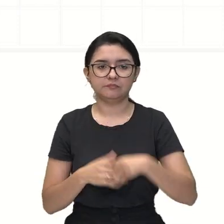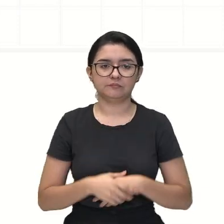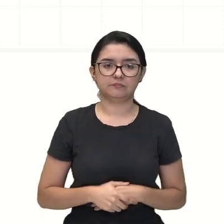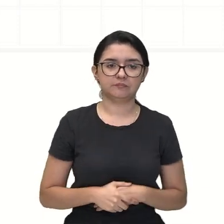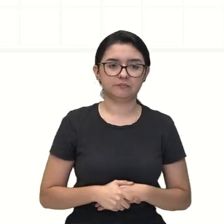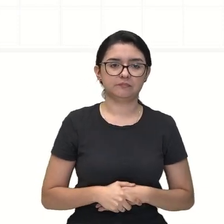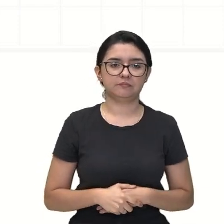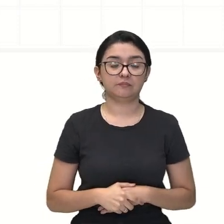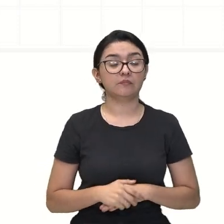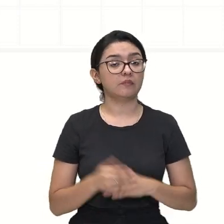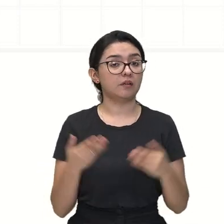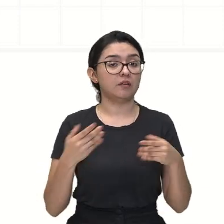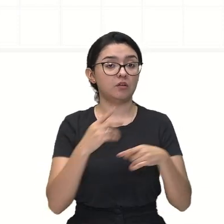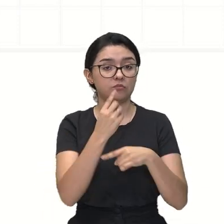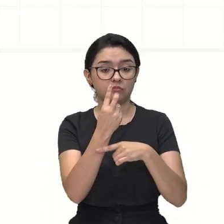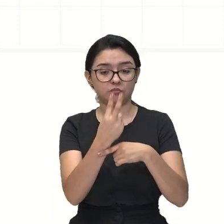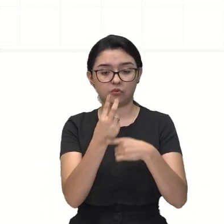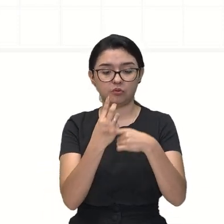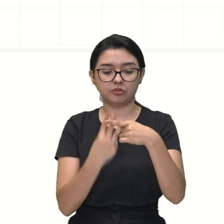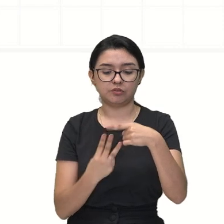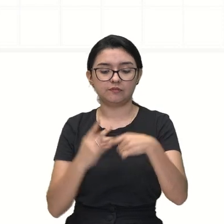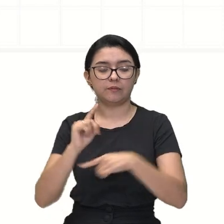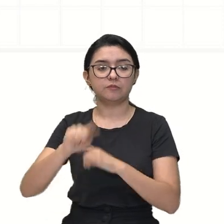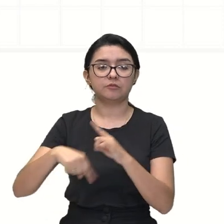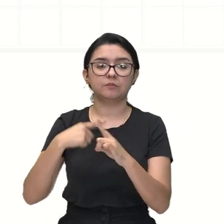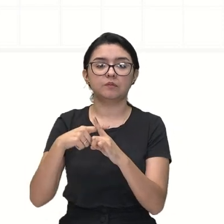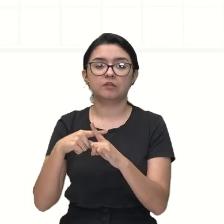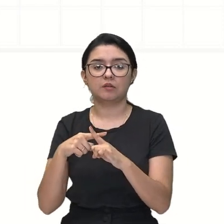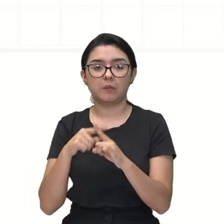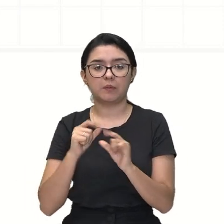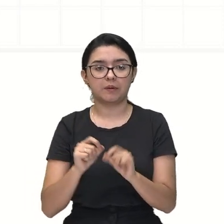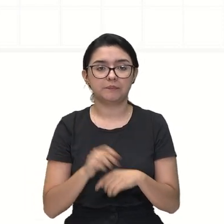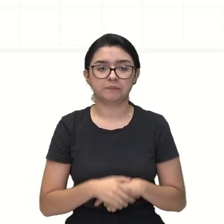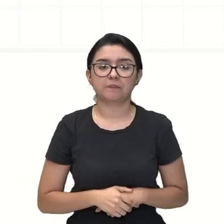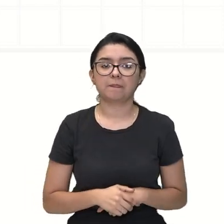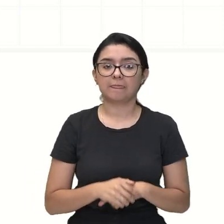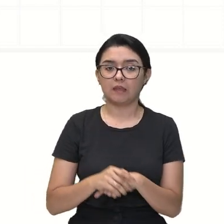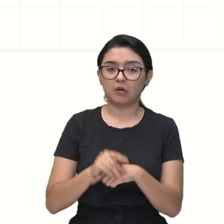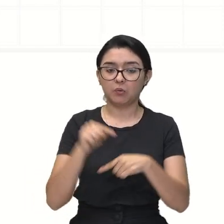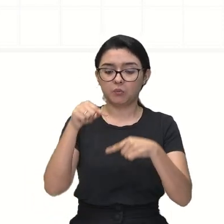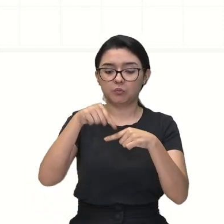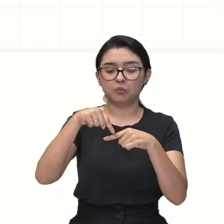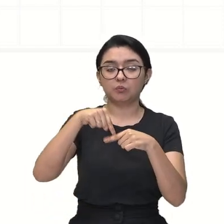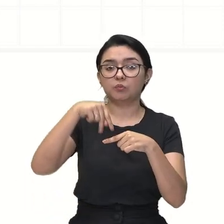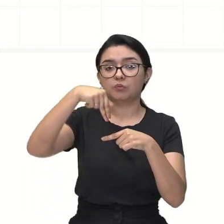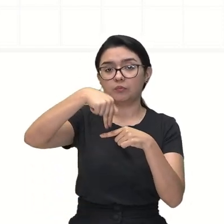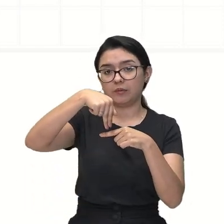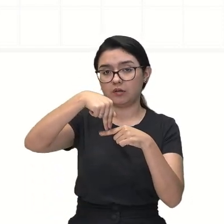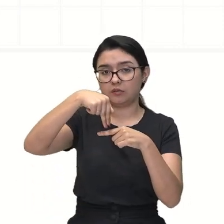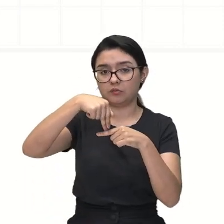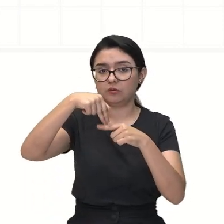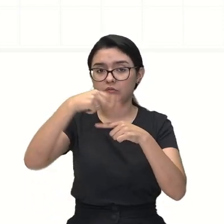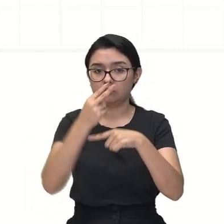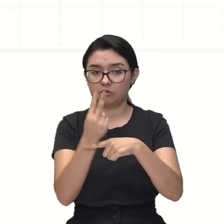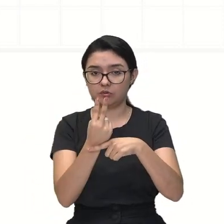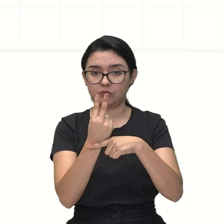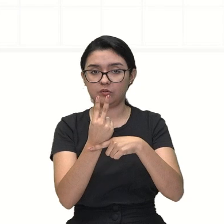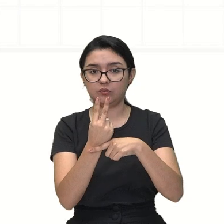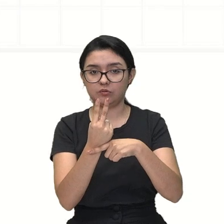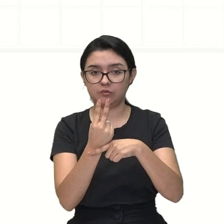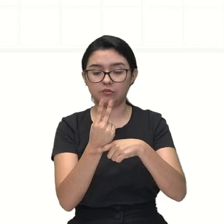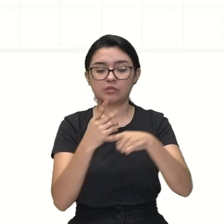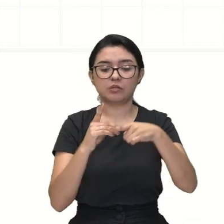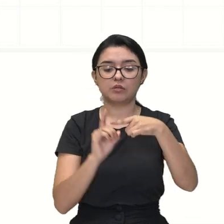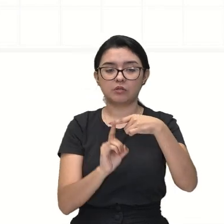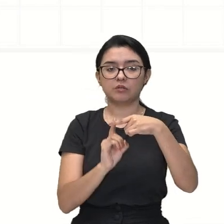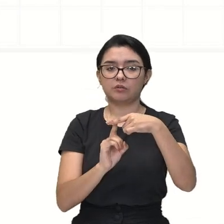Aí nós vamos multiplicar tanto o numerador como o